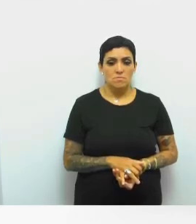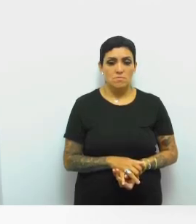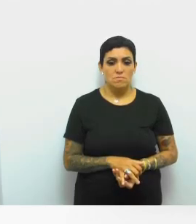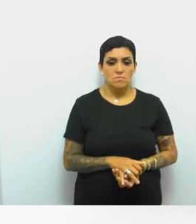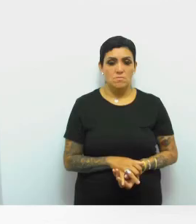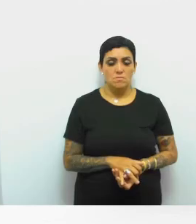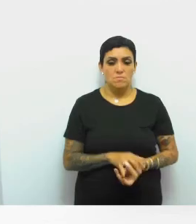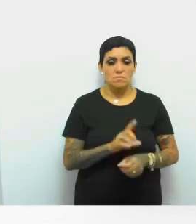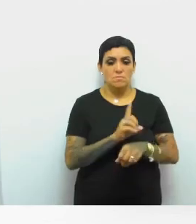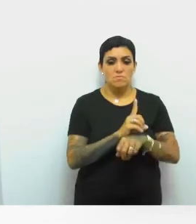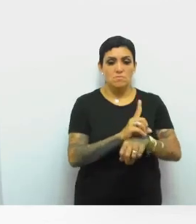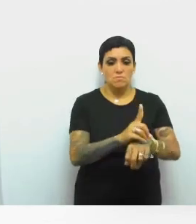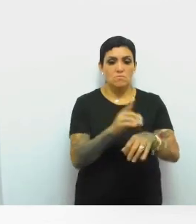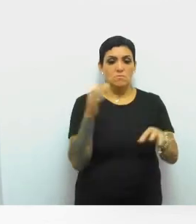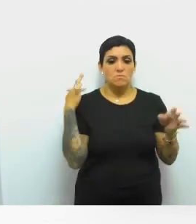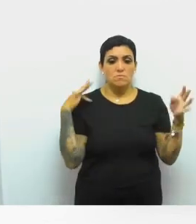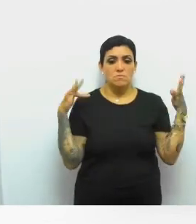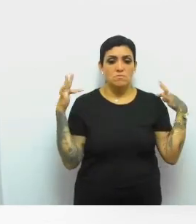Vereador Dudu do Turismo.